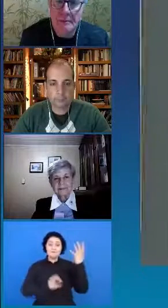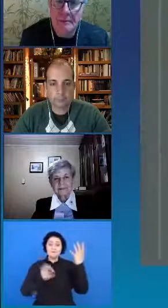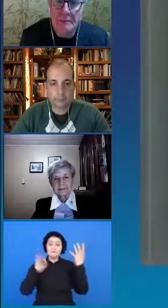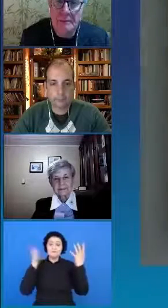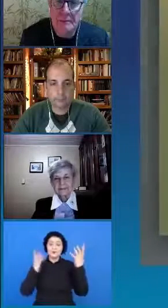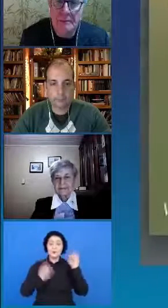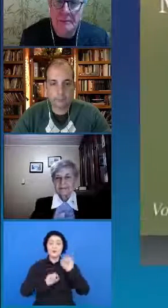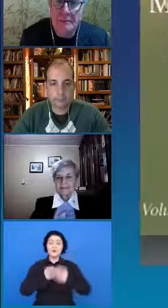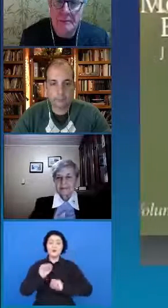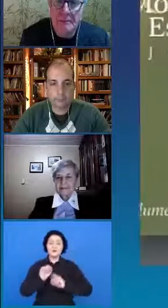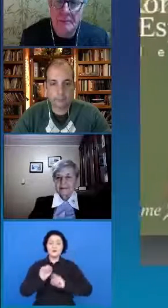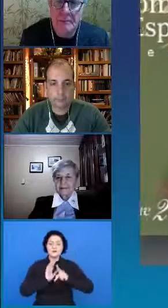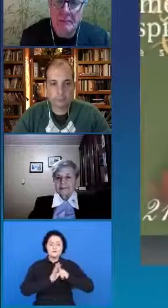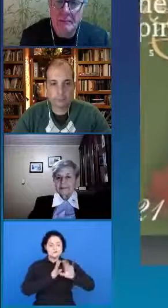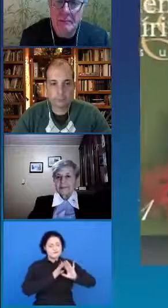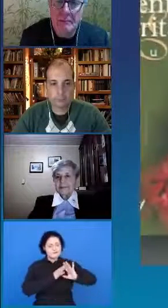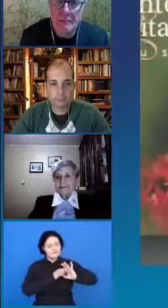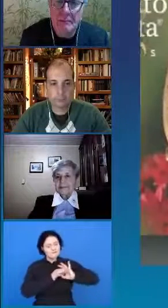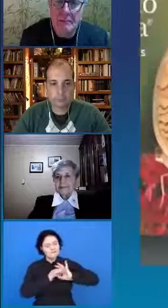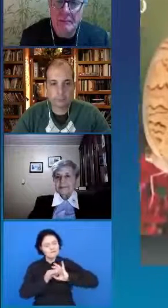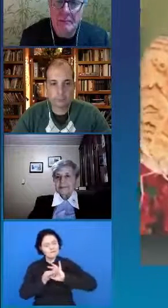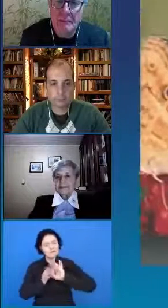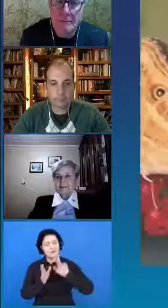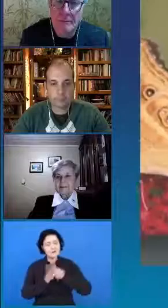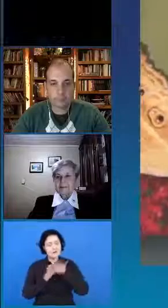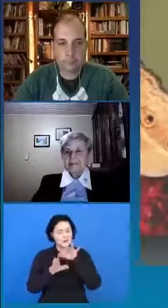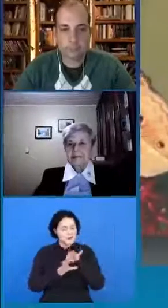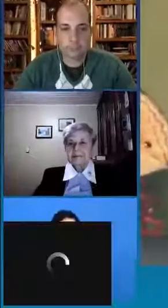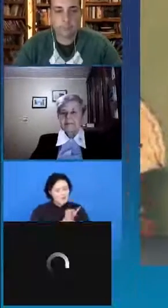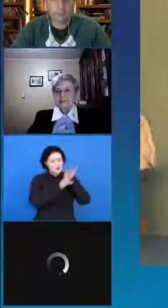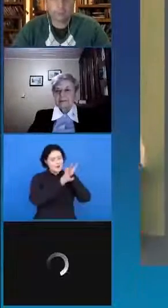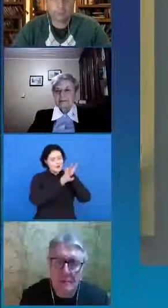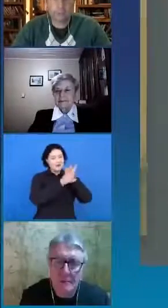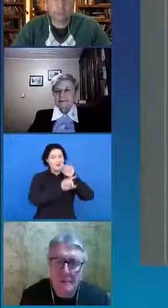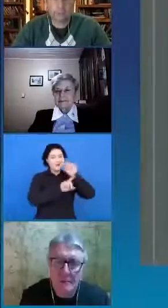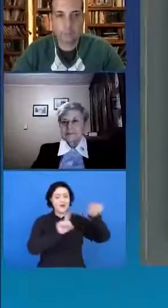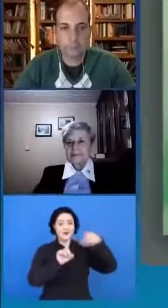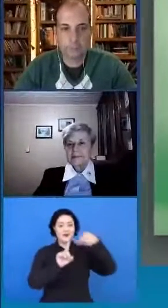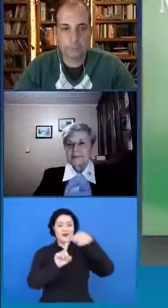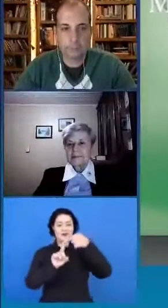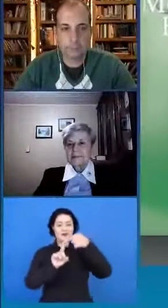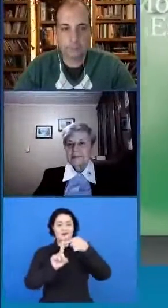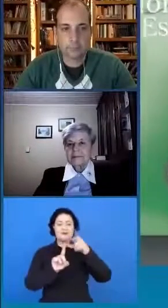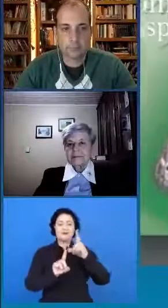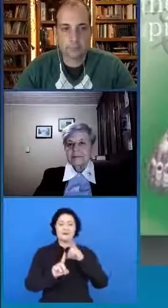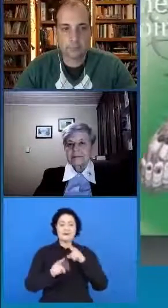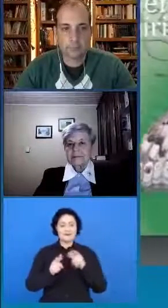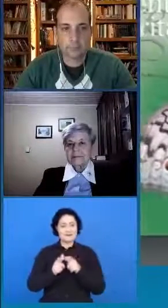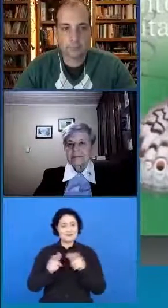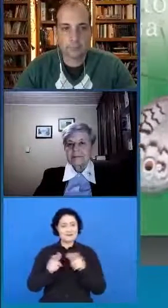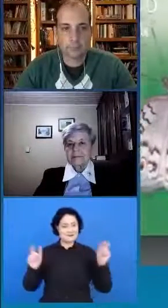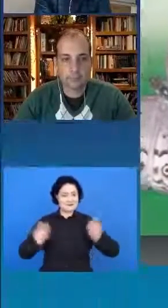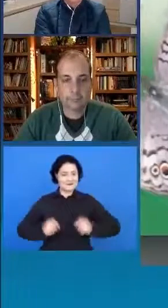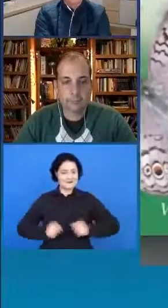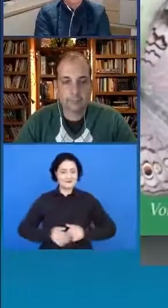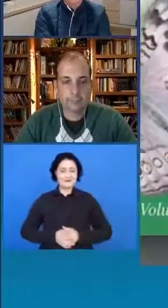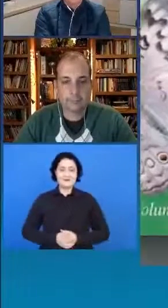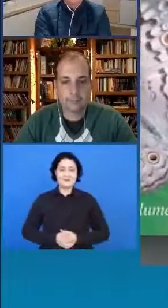são daquelas linhas traçadas pela divindade e que determina o alcance dos objetivos maiores